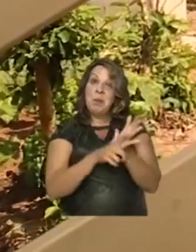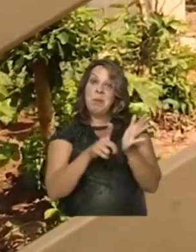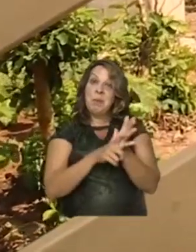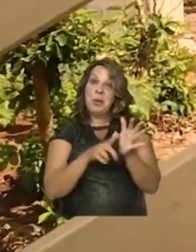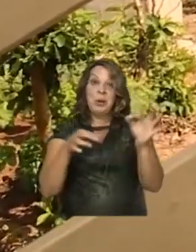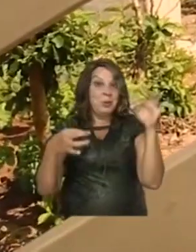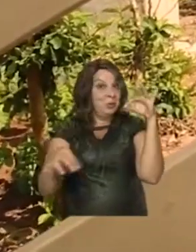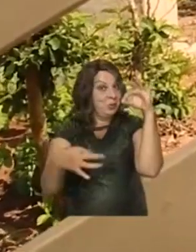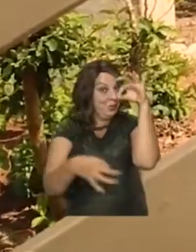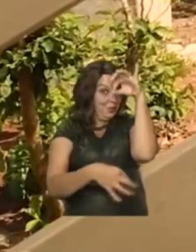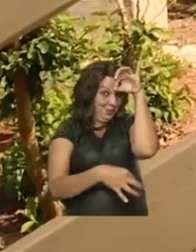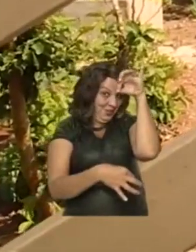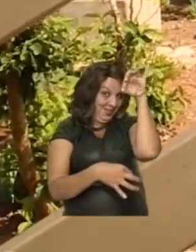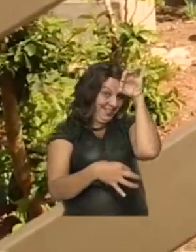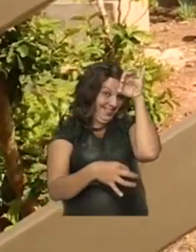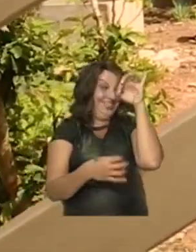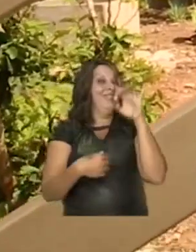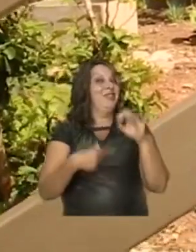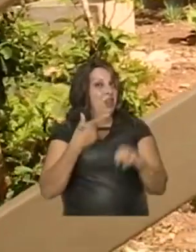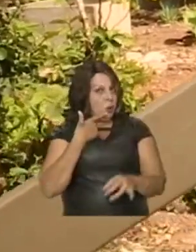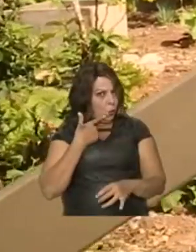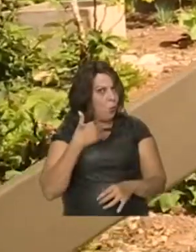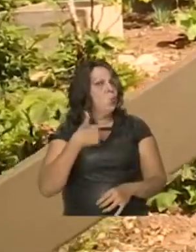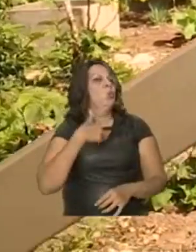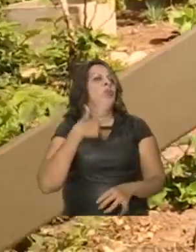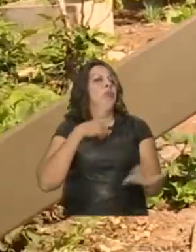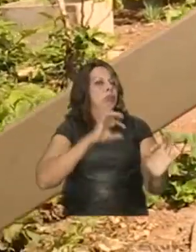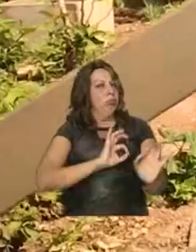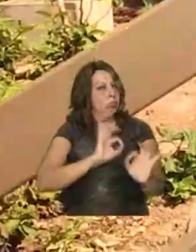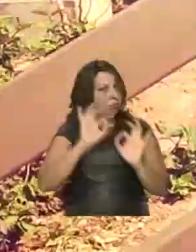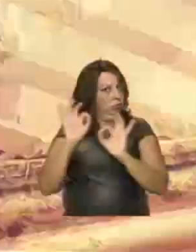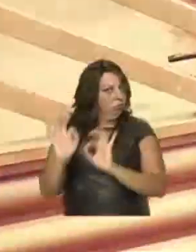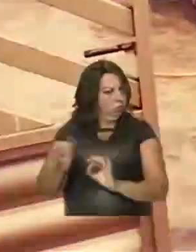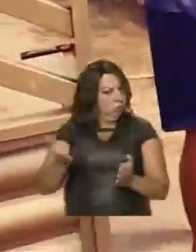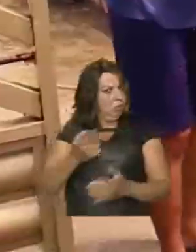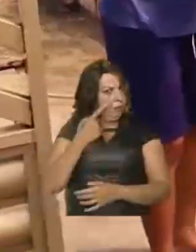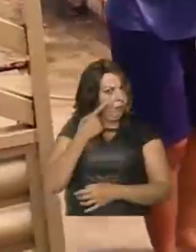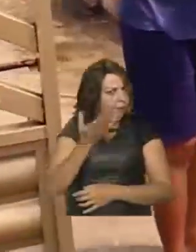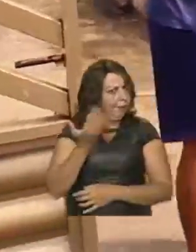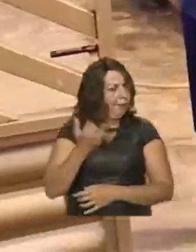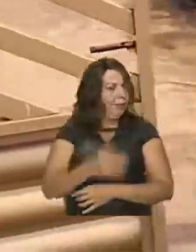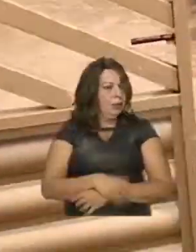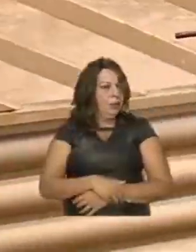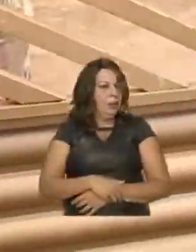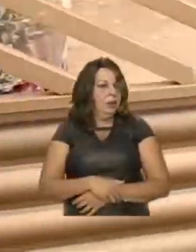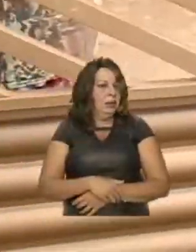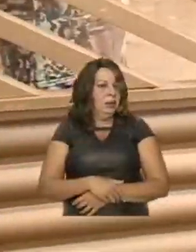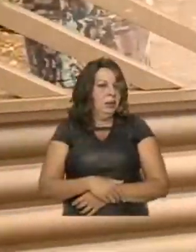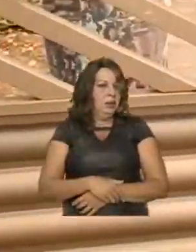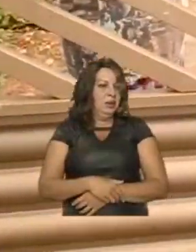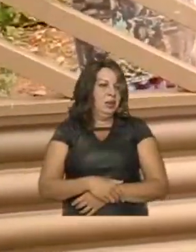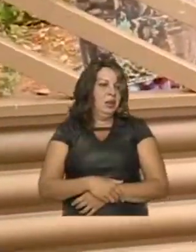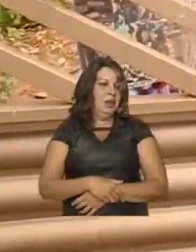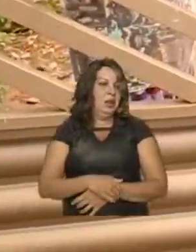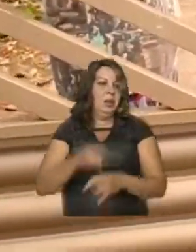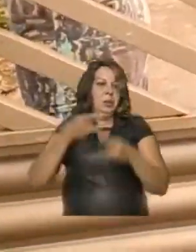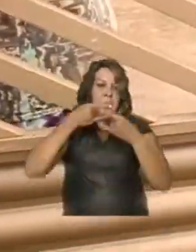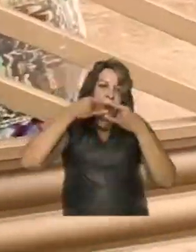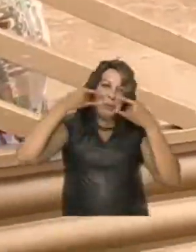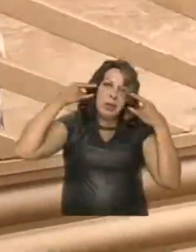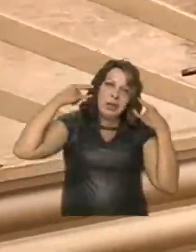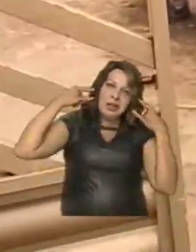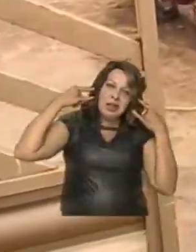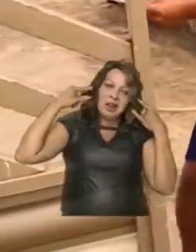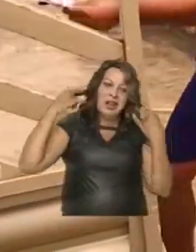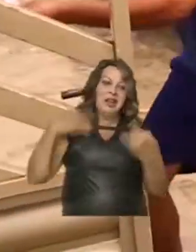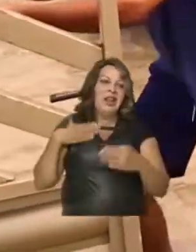mão e já disse que estava assistindo. E é claro que a gente vai conferir. A gente vai dar um kitzinho, ó, põe aí a máscara do Caju Cap para a